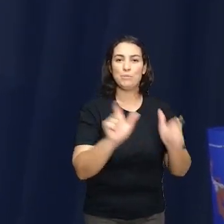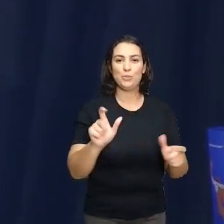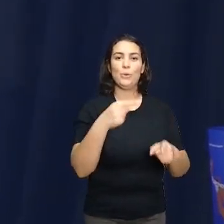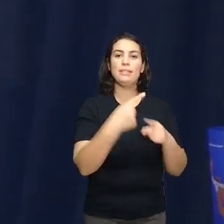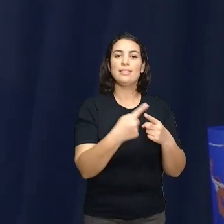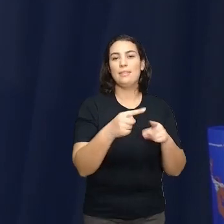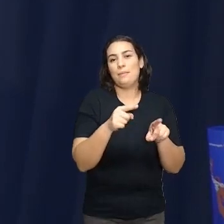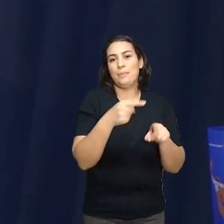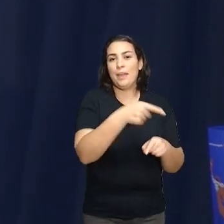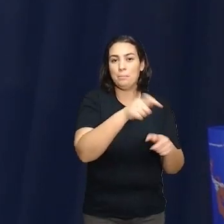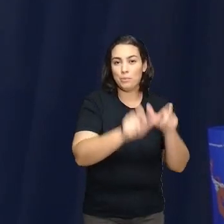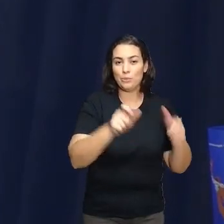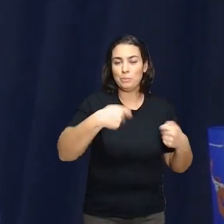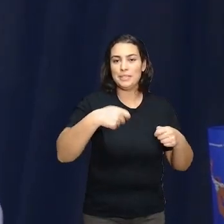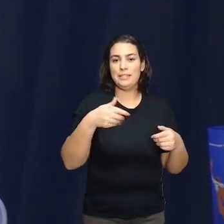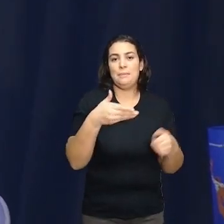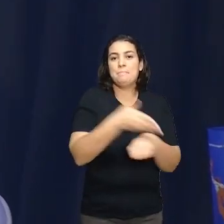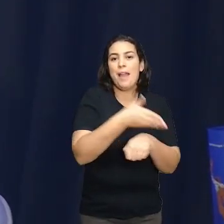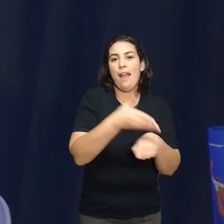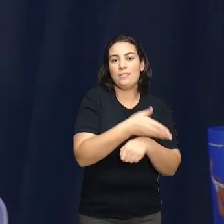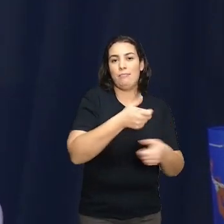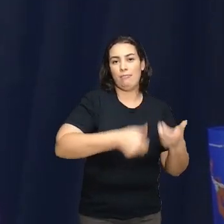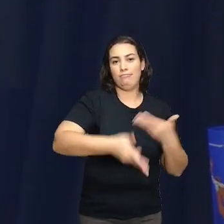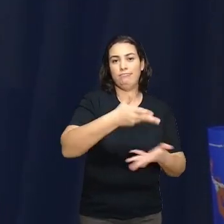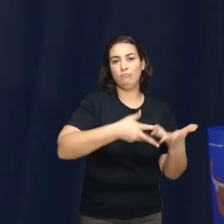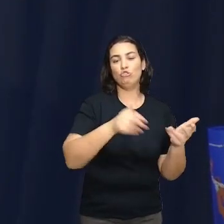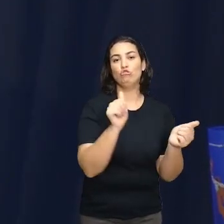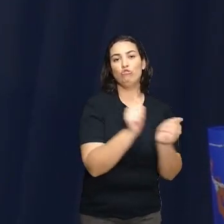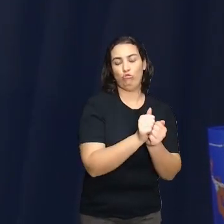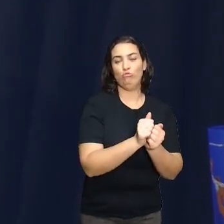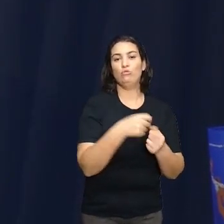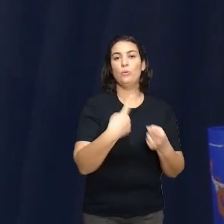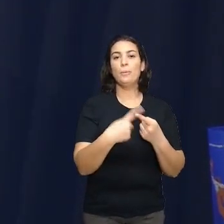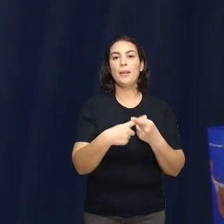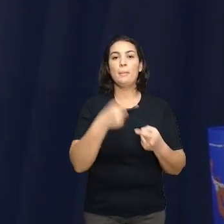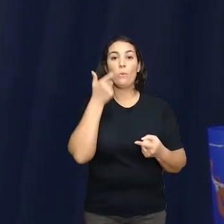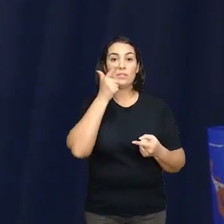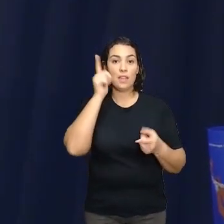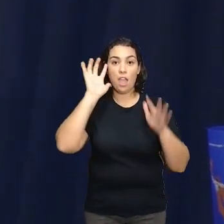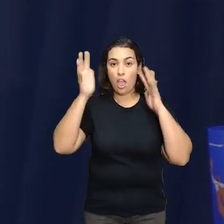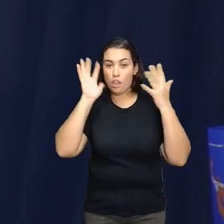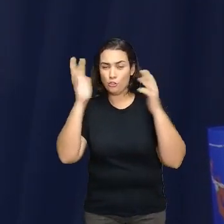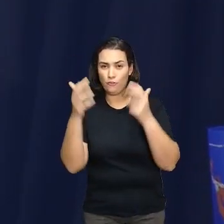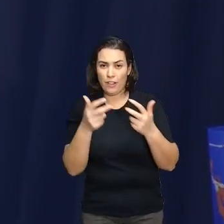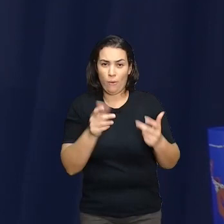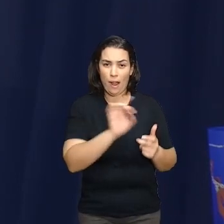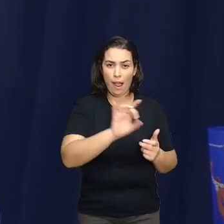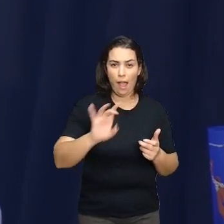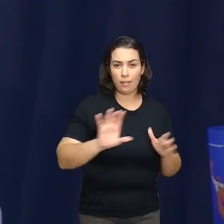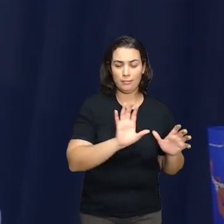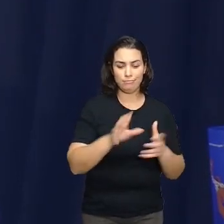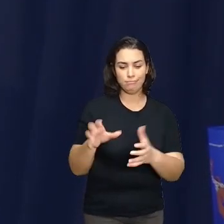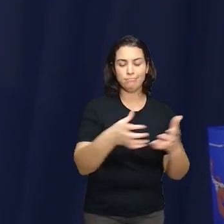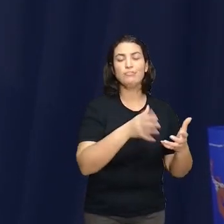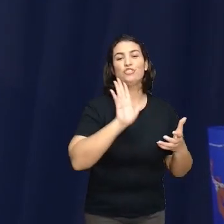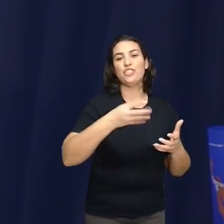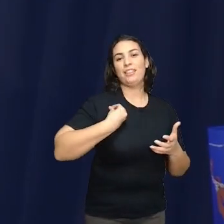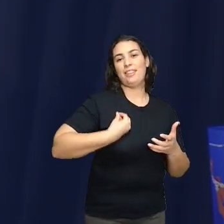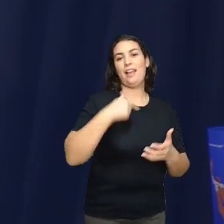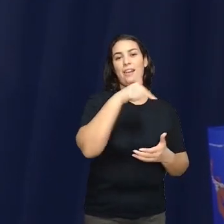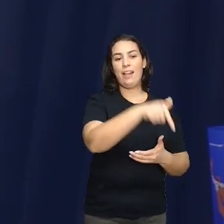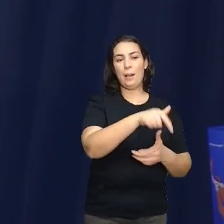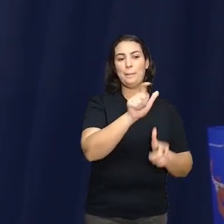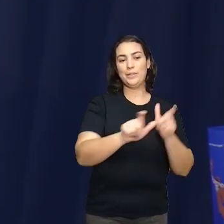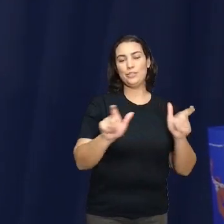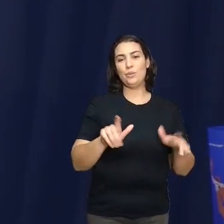território e as próprias soluções para as peculiaridades de cada território já estão lá, né? Então, a gente precisa